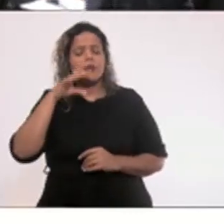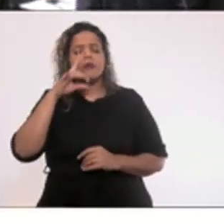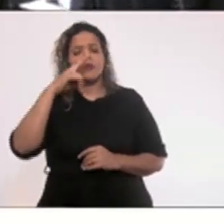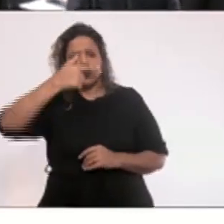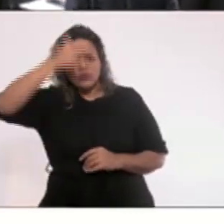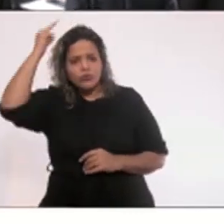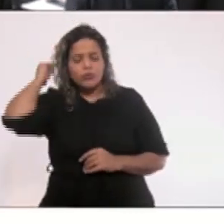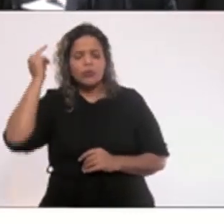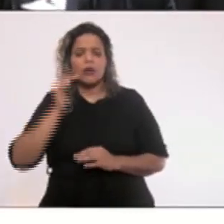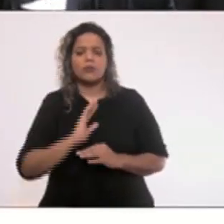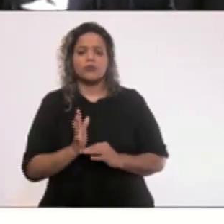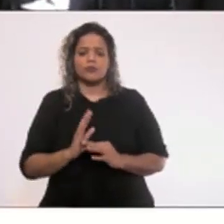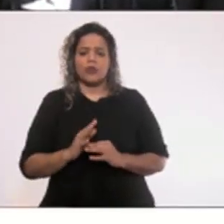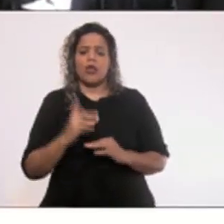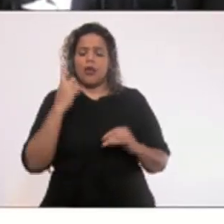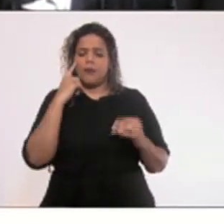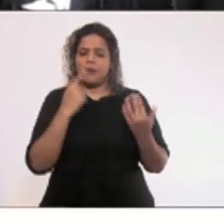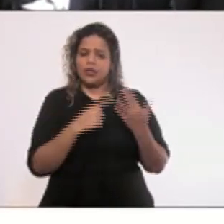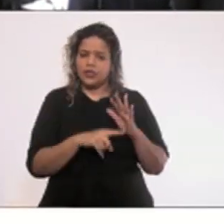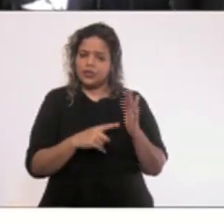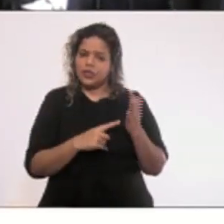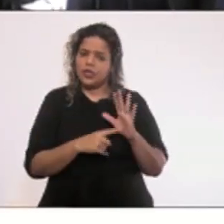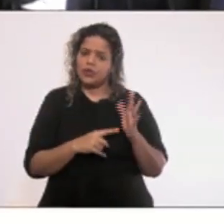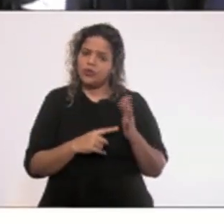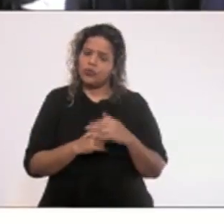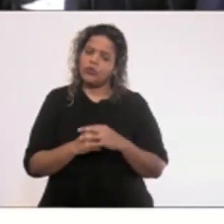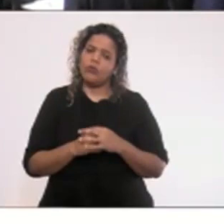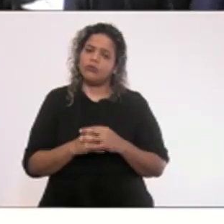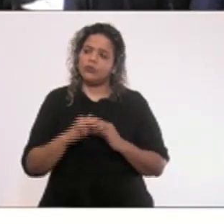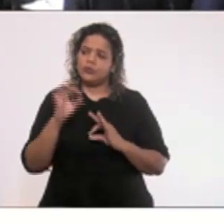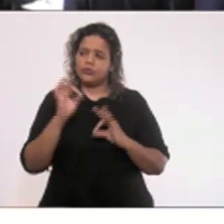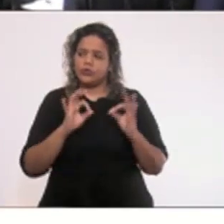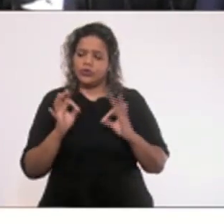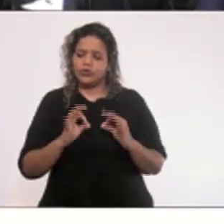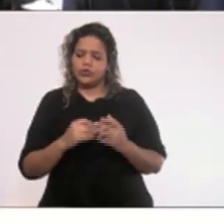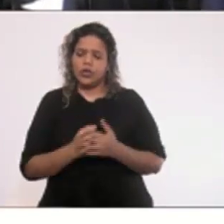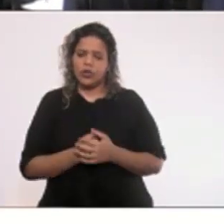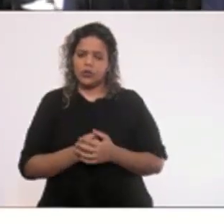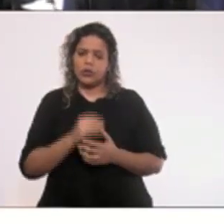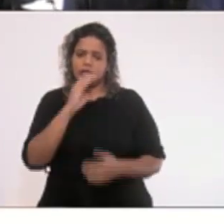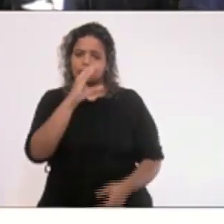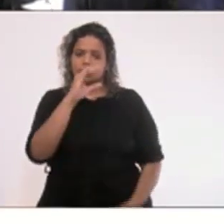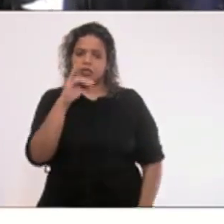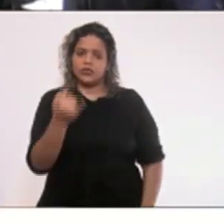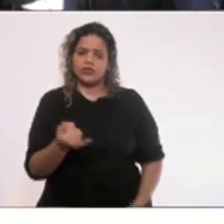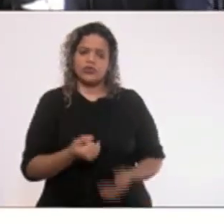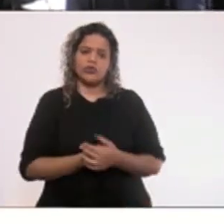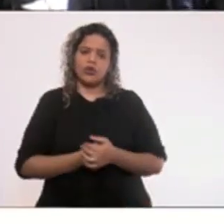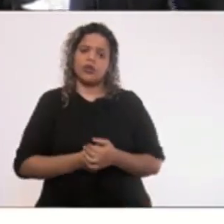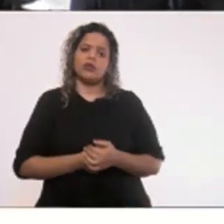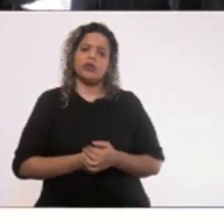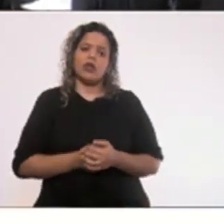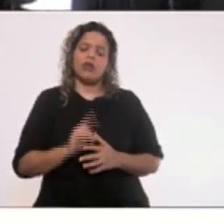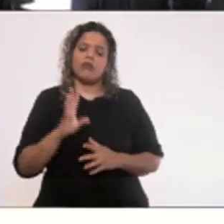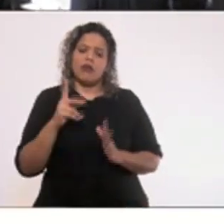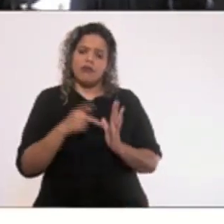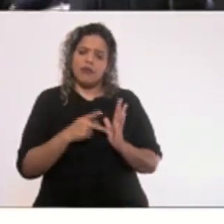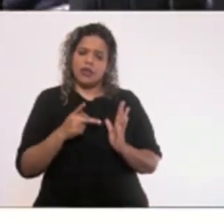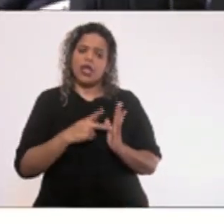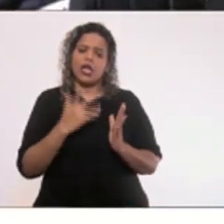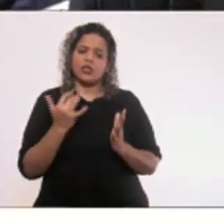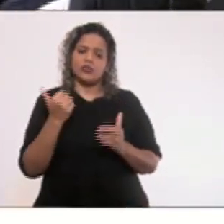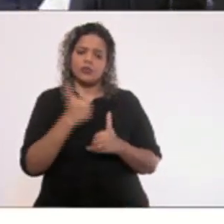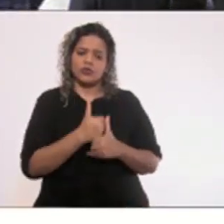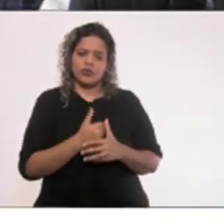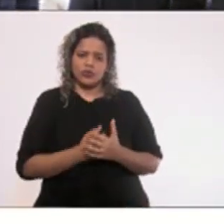deputado vencedor. Luiz Paulo apresentou o voto ao projeto CCJ. Não, eu vi. Na verdade, é o substitutivo.